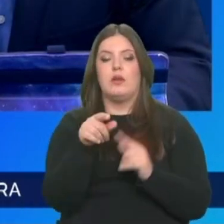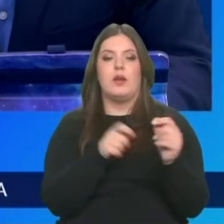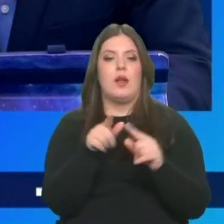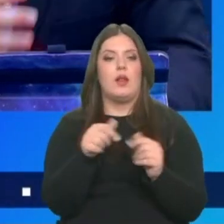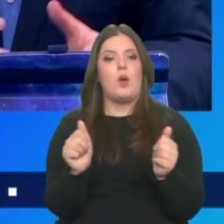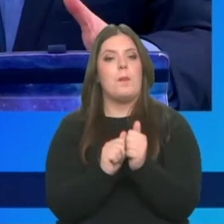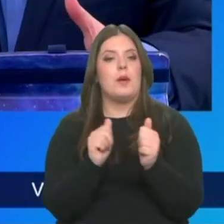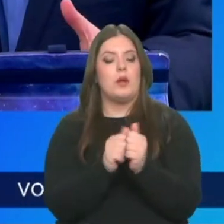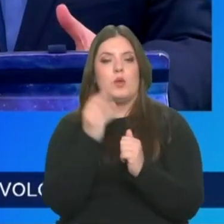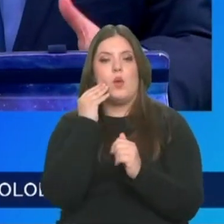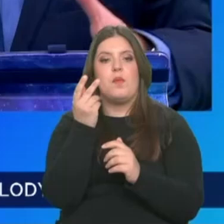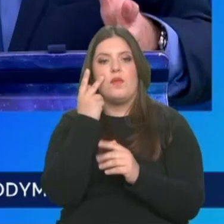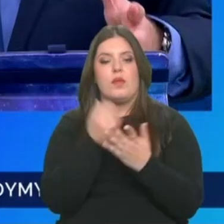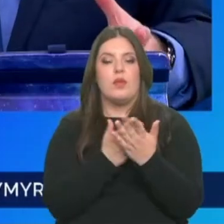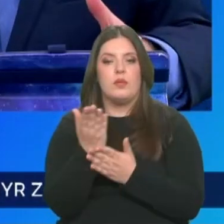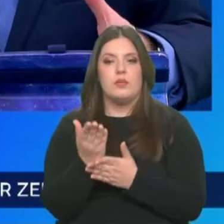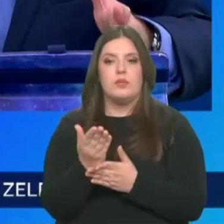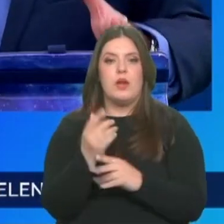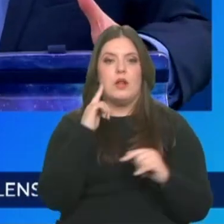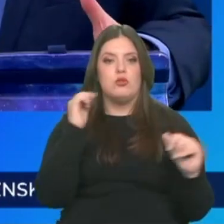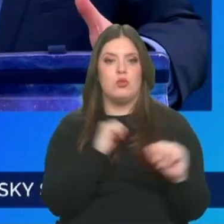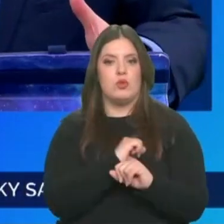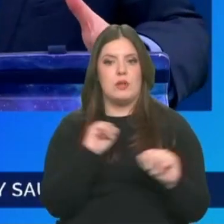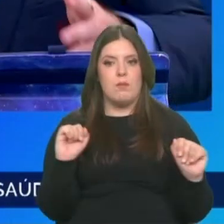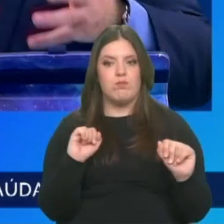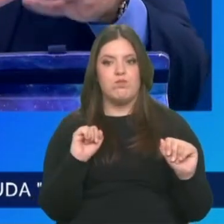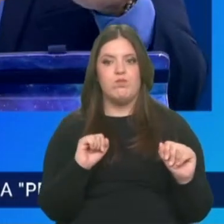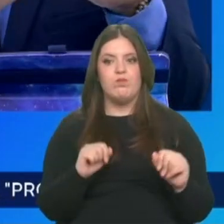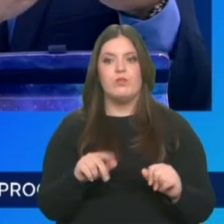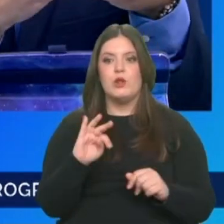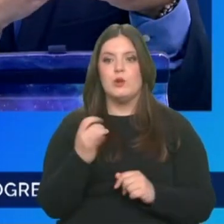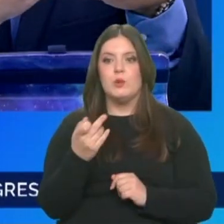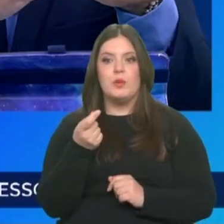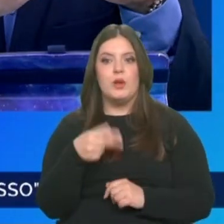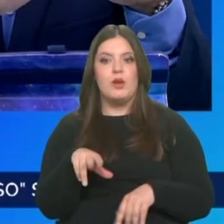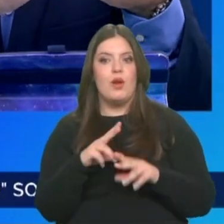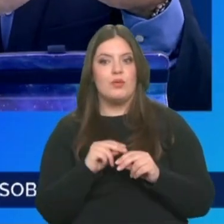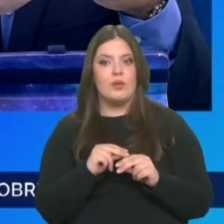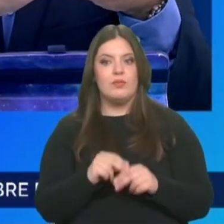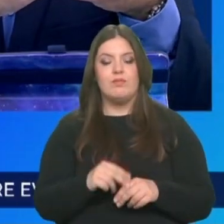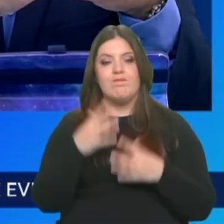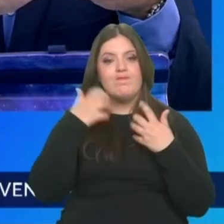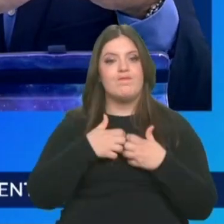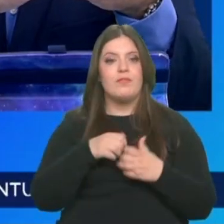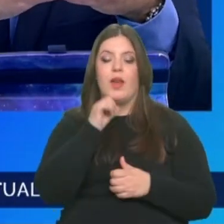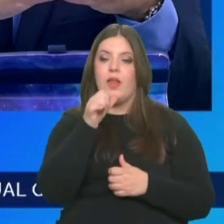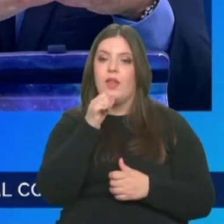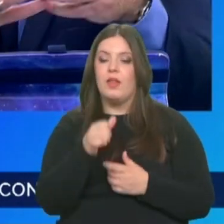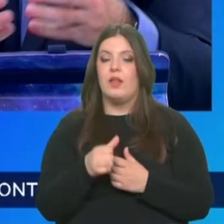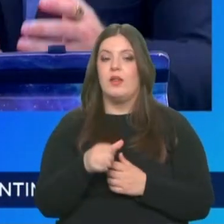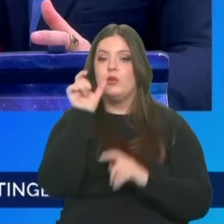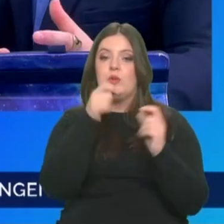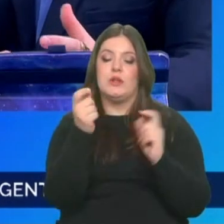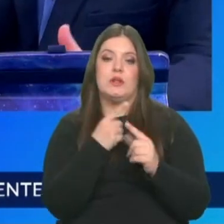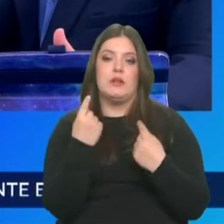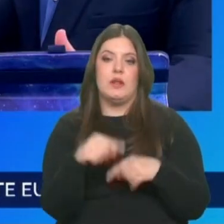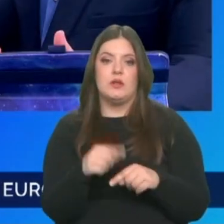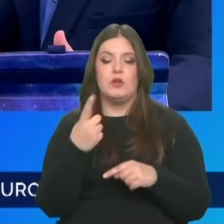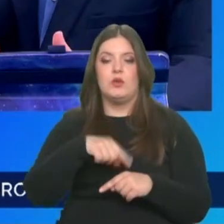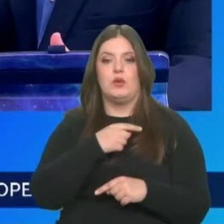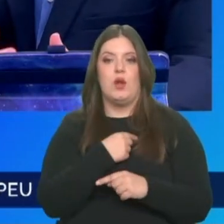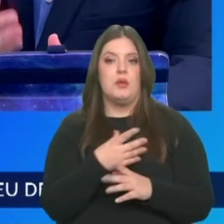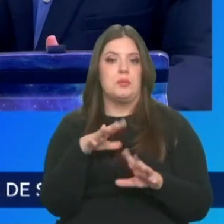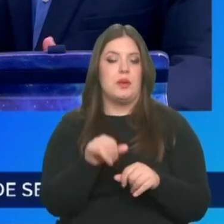companheira terá sobrevivido à explosão da supernova? Essa é sempre uma grande questão que os astrónomos têm, porque nós ainda